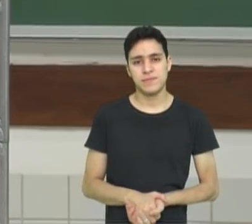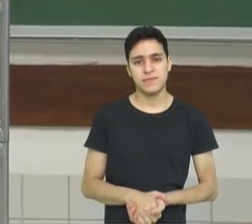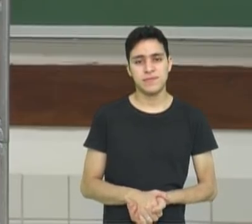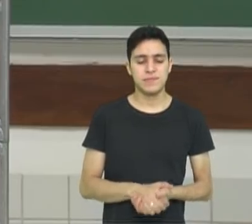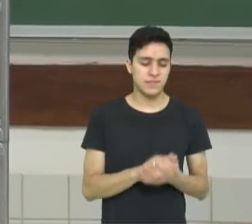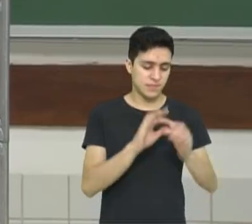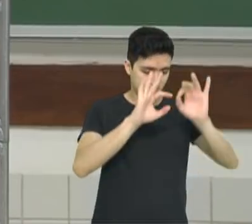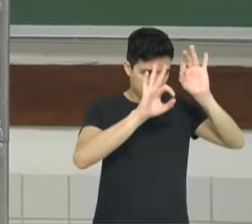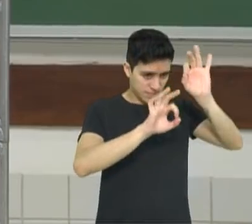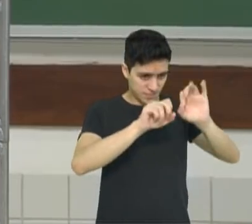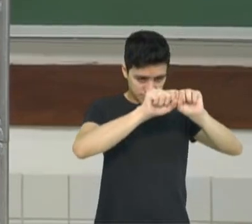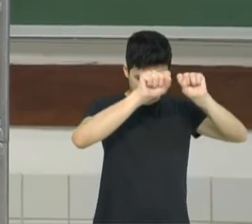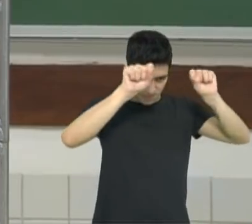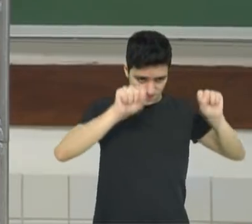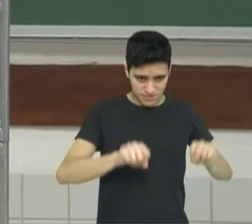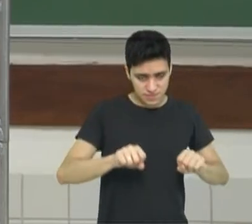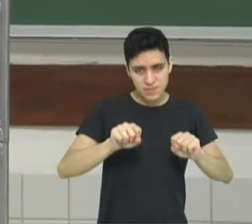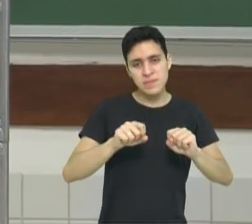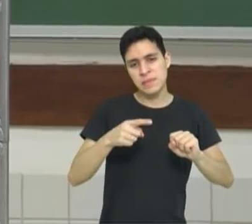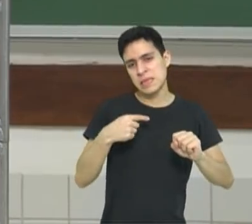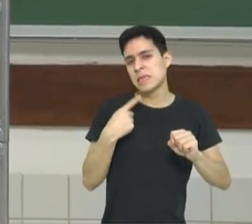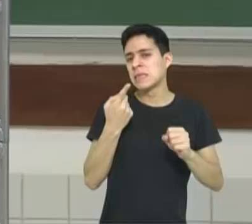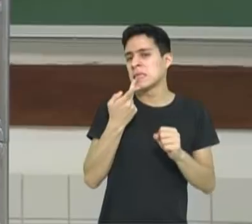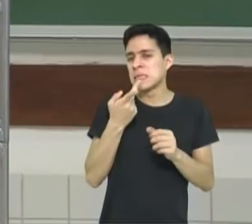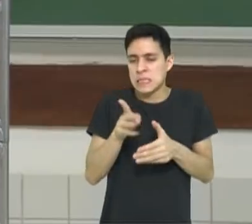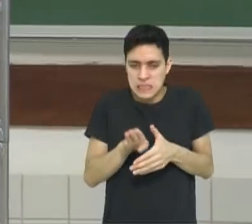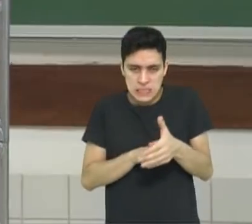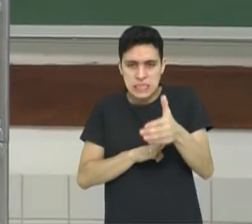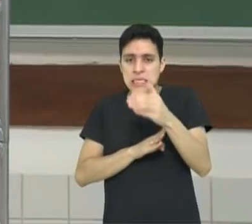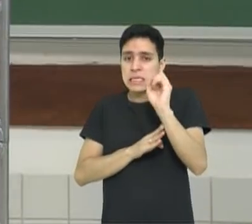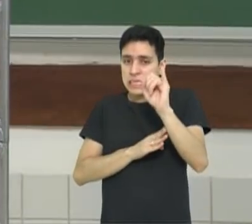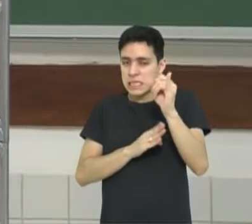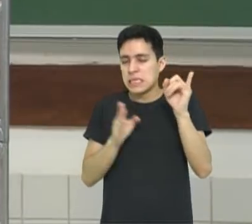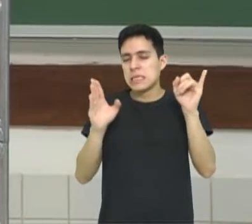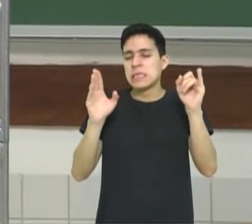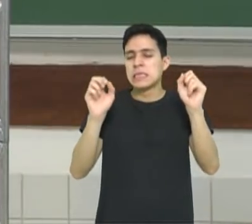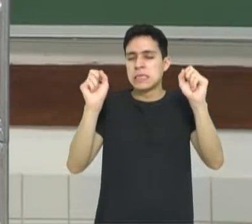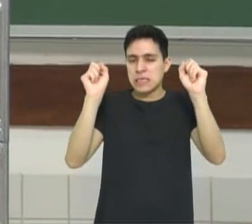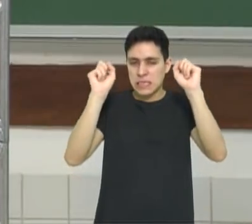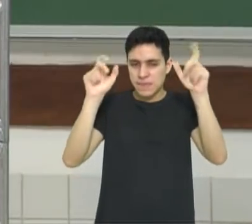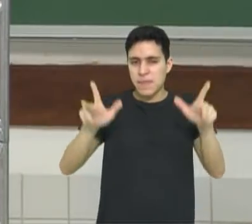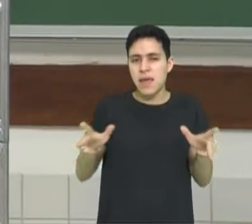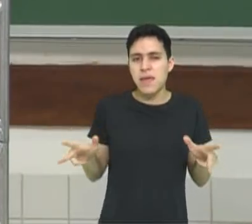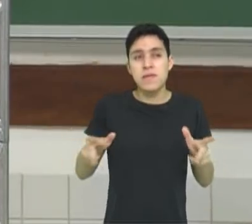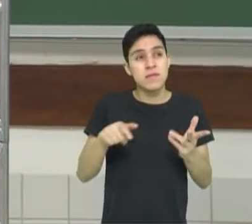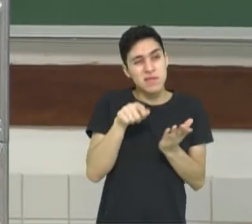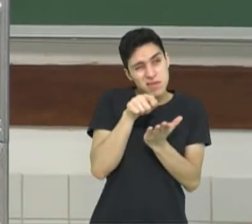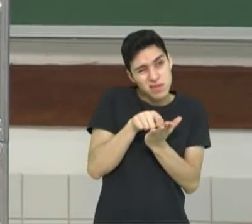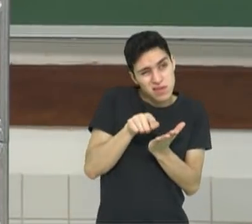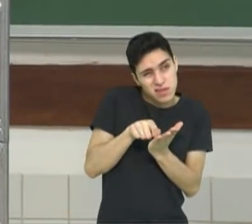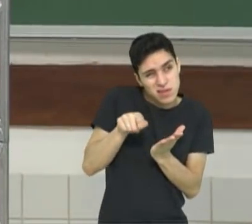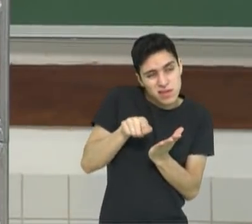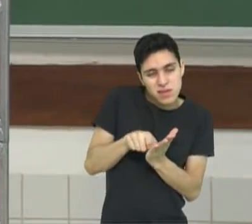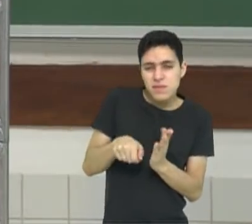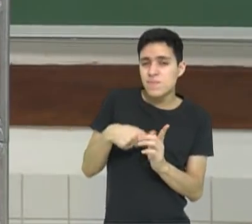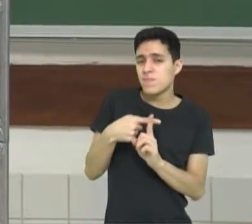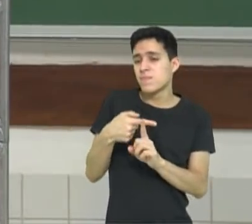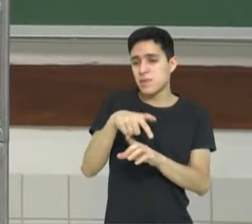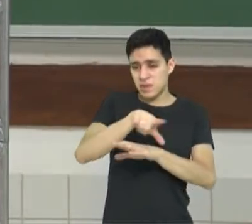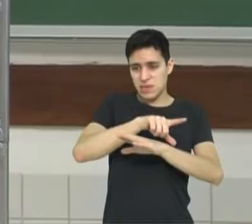Contou o sistema? Aí eu fui falando, né, gente? Se você foi bem espertinho, você pegou o lápis e começou a anotar ali. É porque a gente